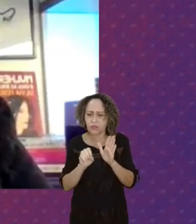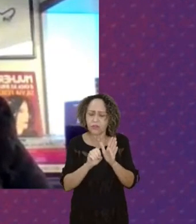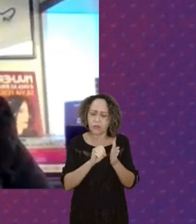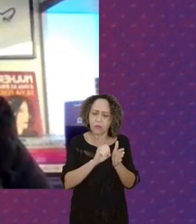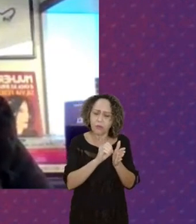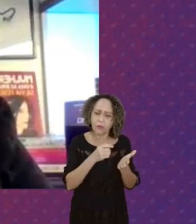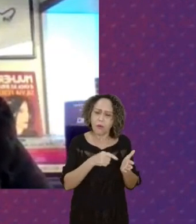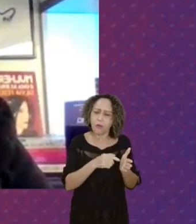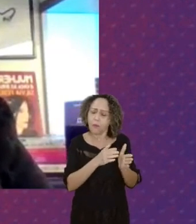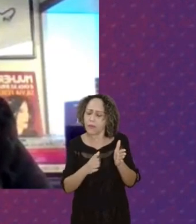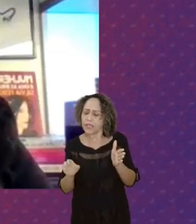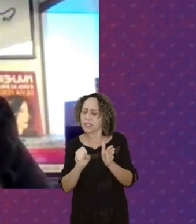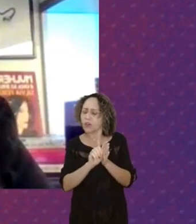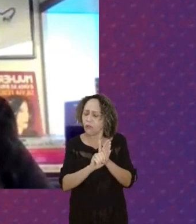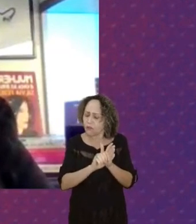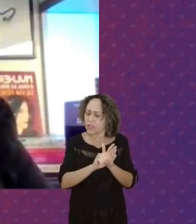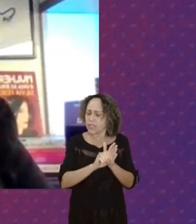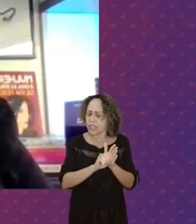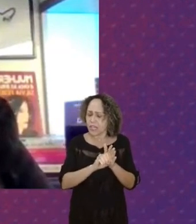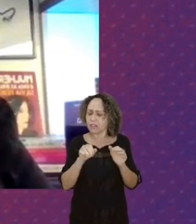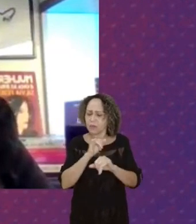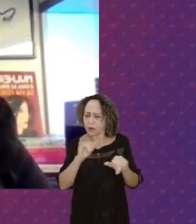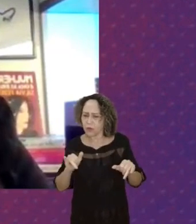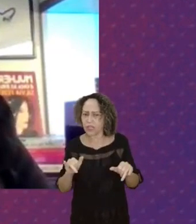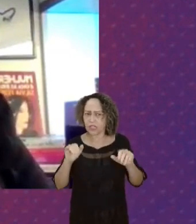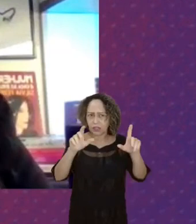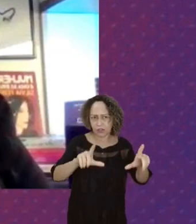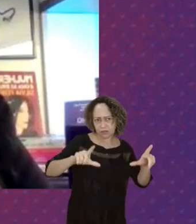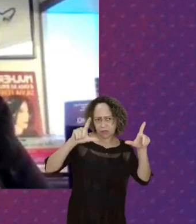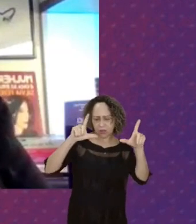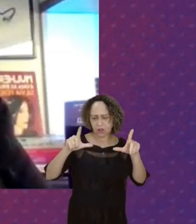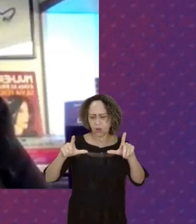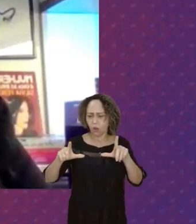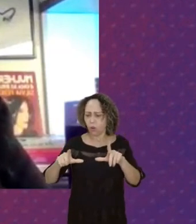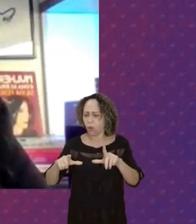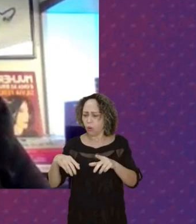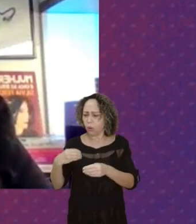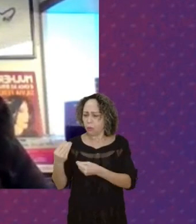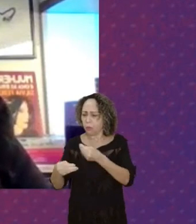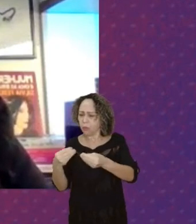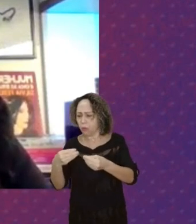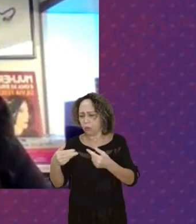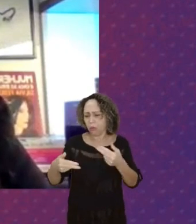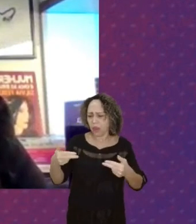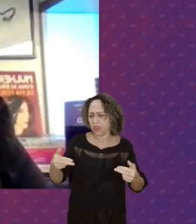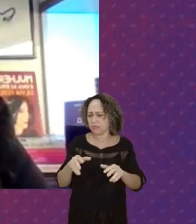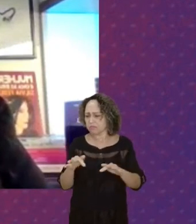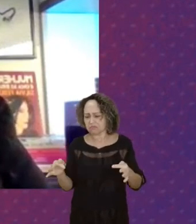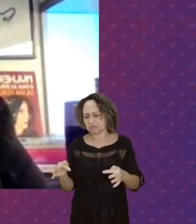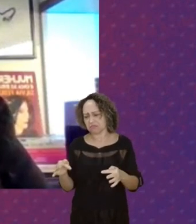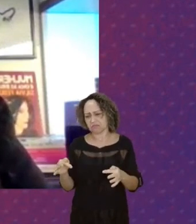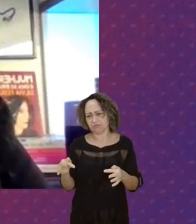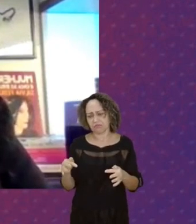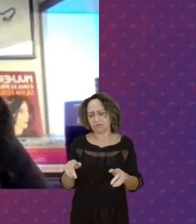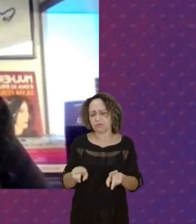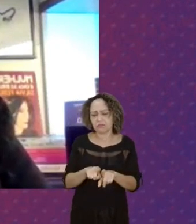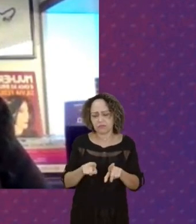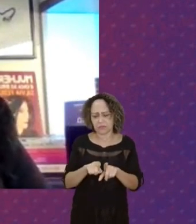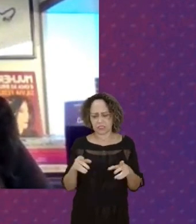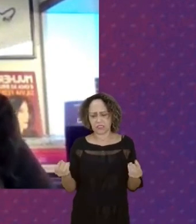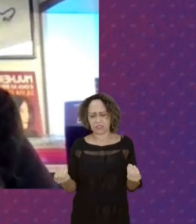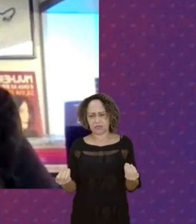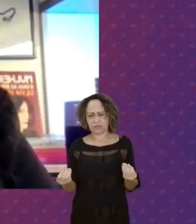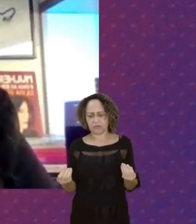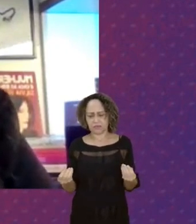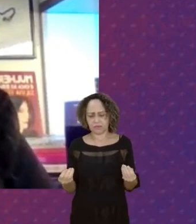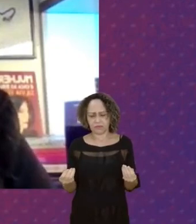exemplo, outdoor, distribuição de brindes, etc., e respeito ao alcance das possibilidades do pré-candidato médio.